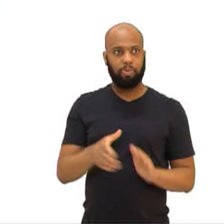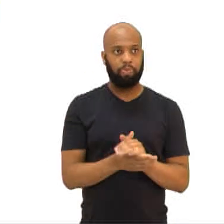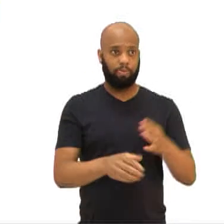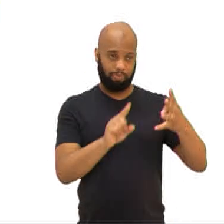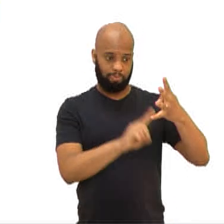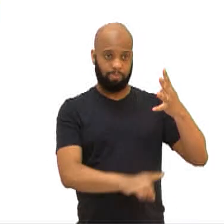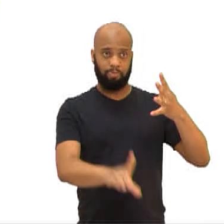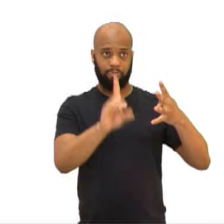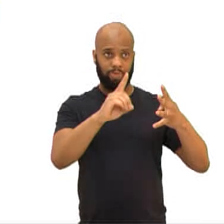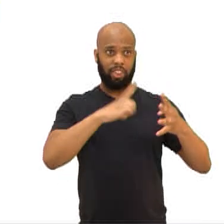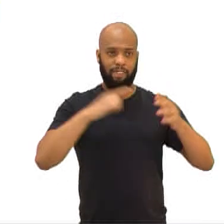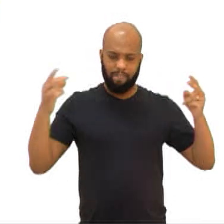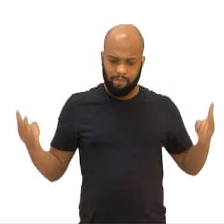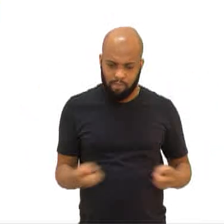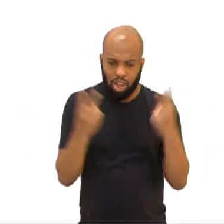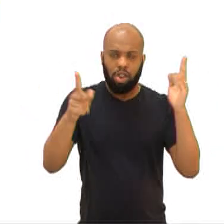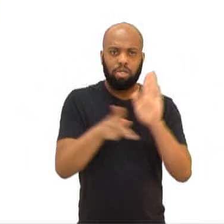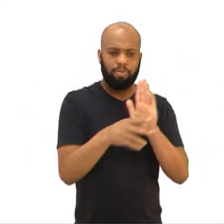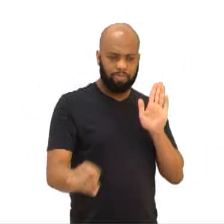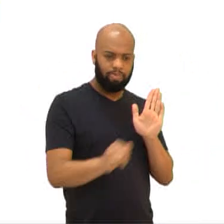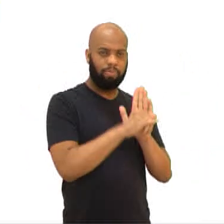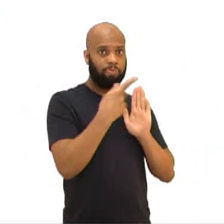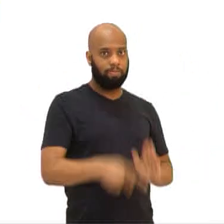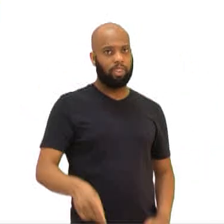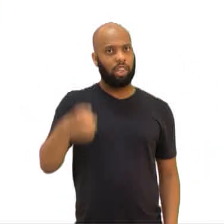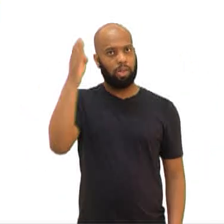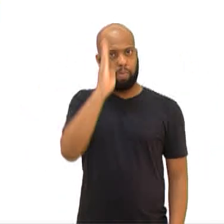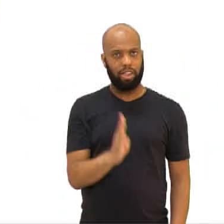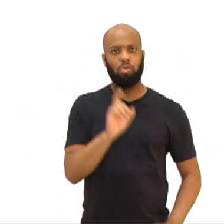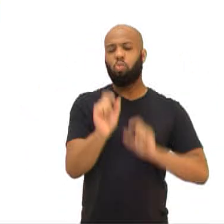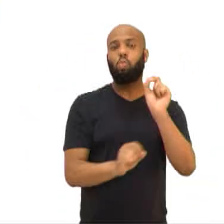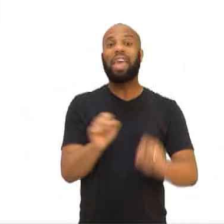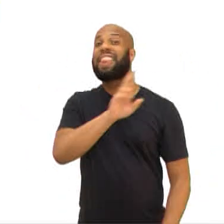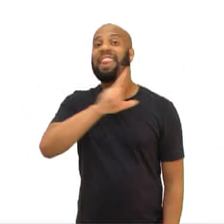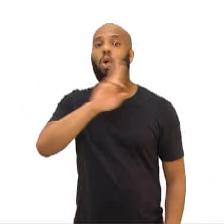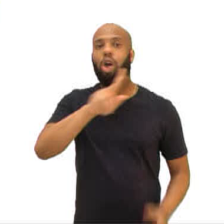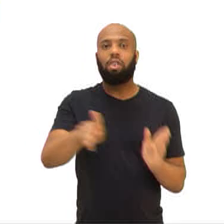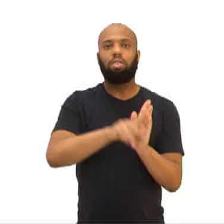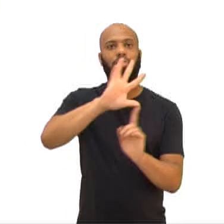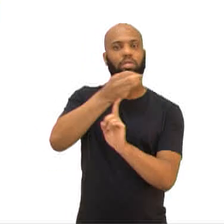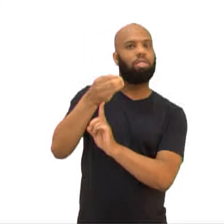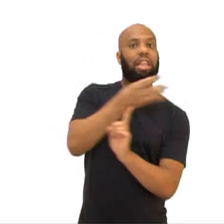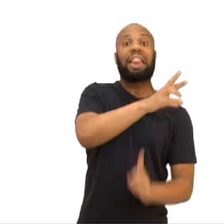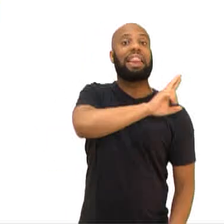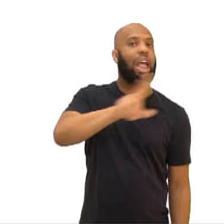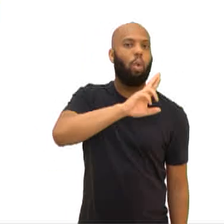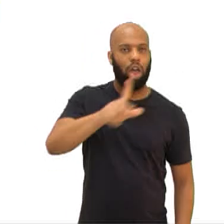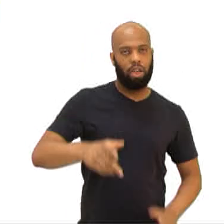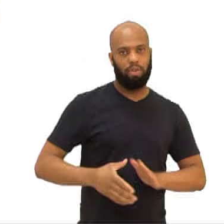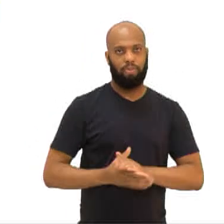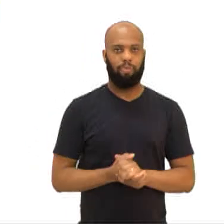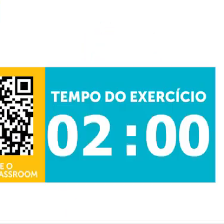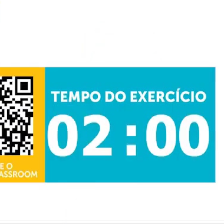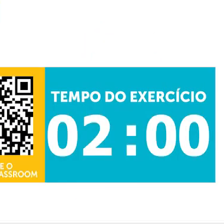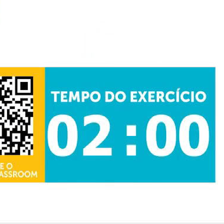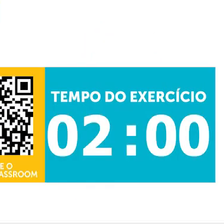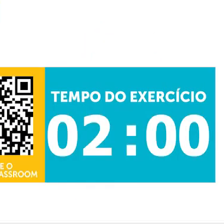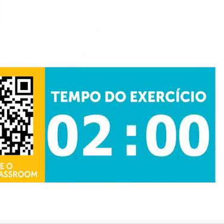Ou D, valorização da identidade e cultura brasileira. Qual alternativa não era da Semana de Arte Moderna?